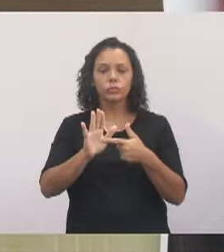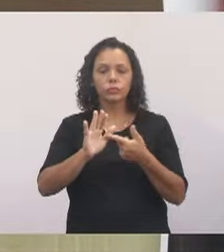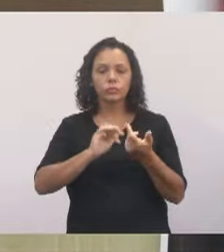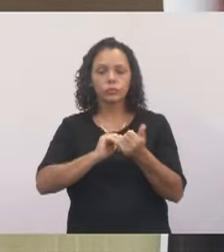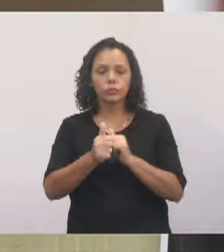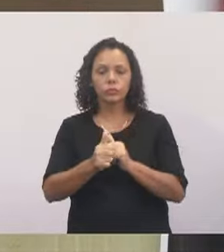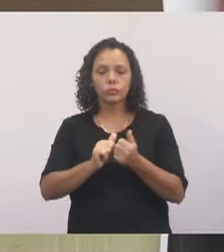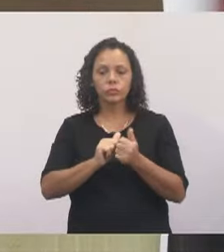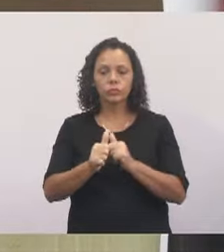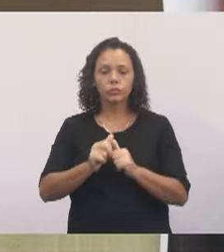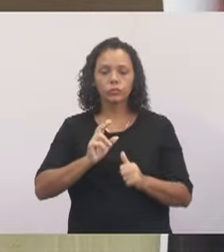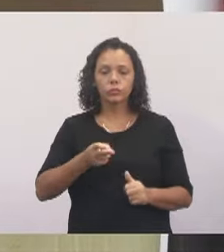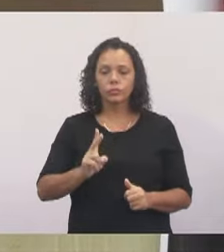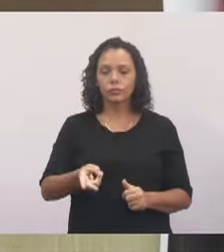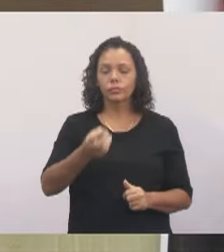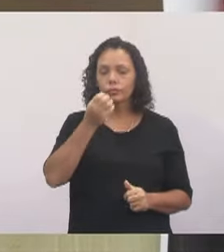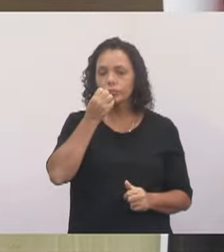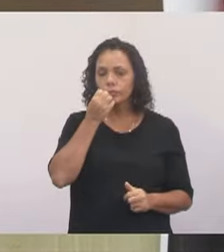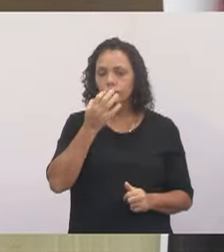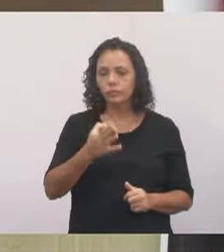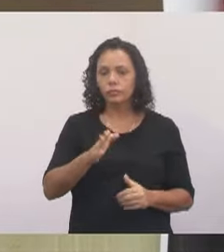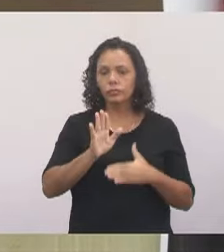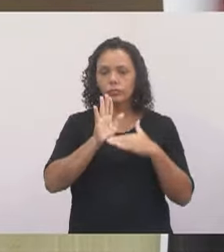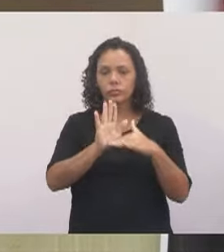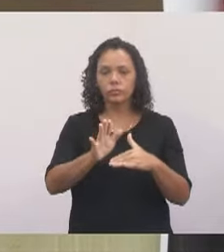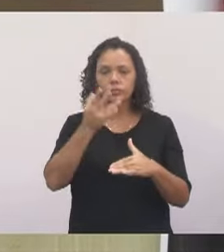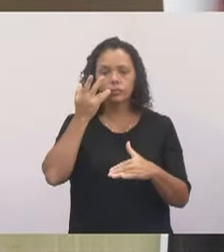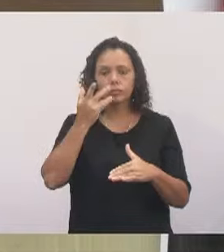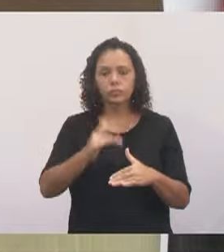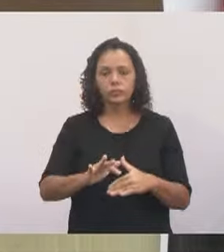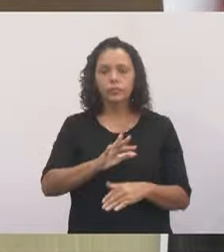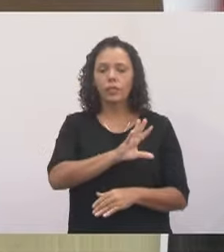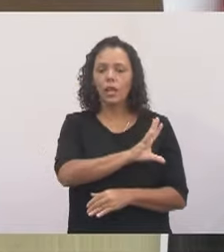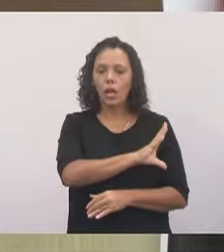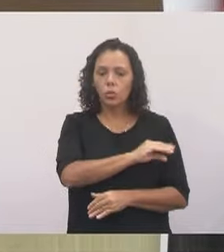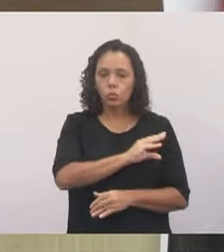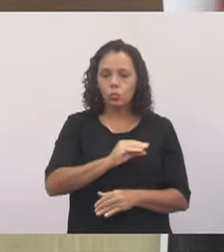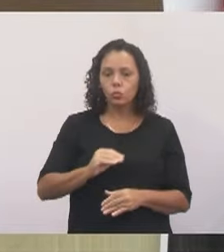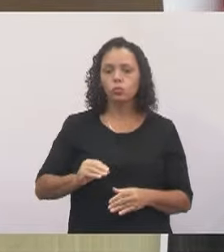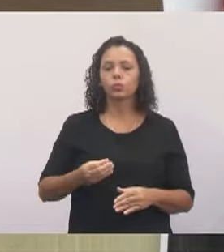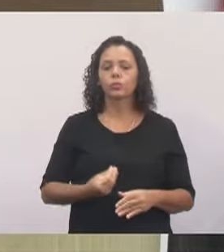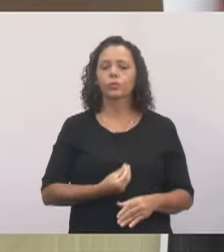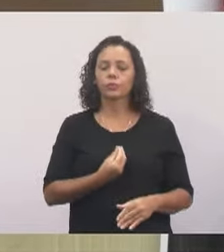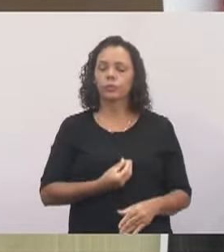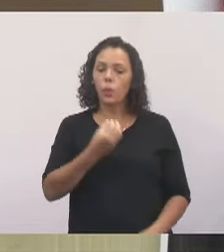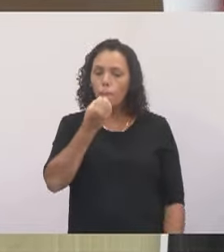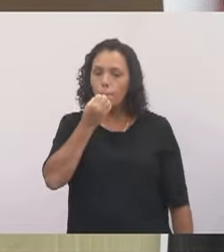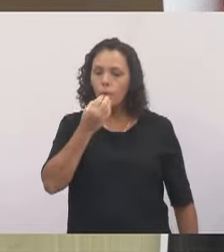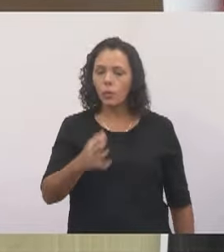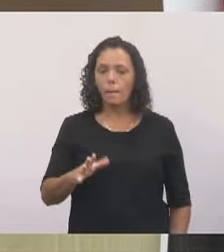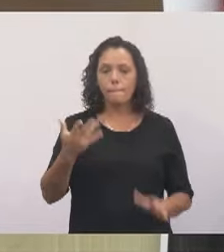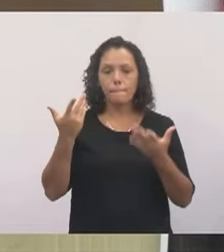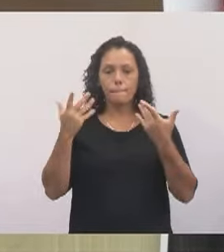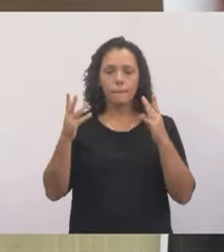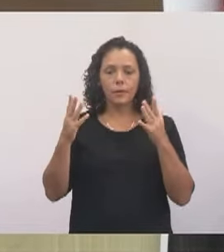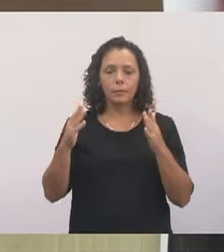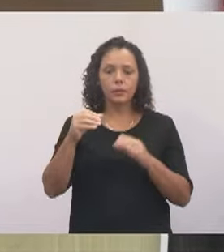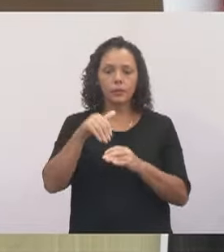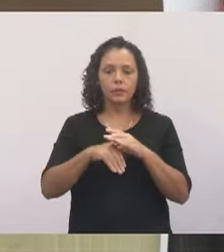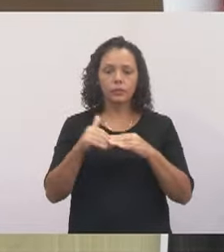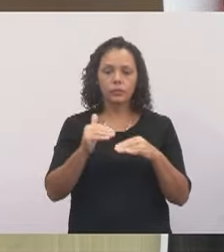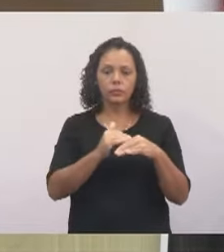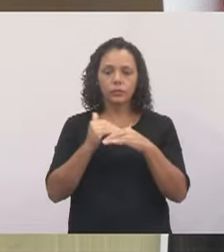o esporte sempre é muito bem-vindo, né? Porque ajuda muitas crianças, adolescentes a trilhar um bom caminho. Parabéns para vocês também. Meu